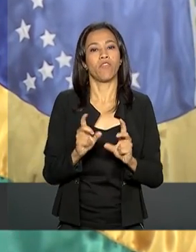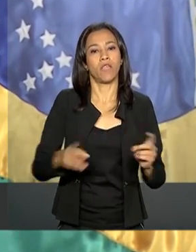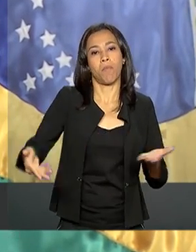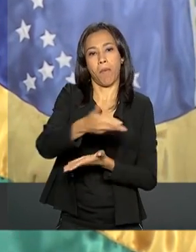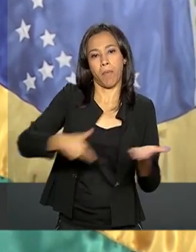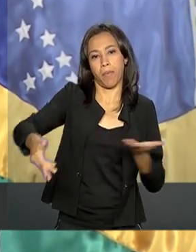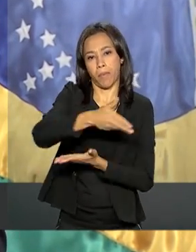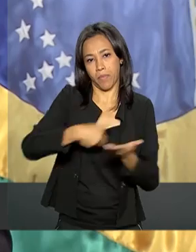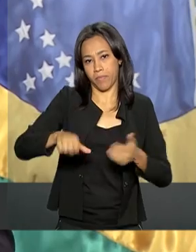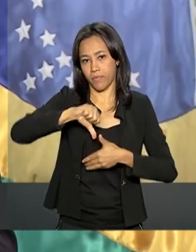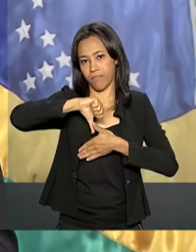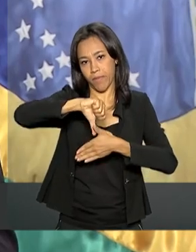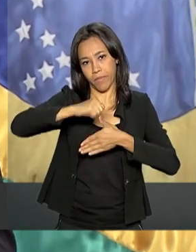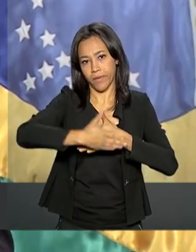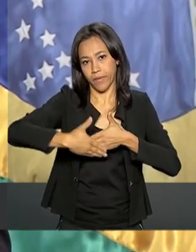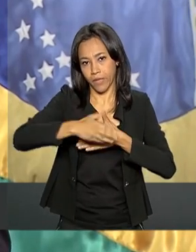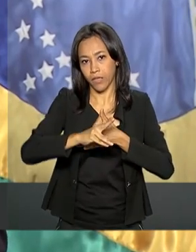na América do Sul.